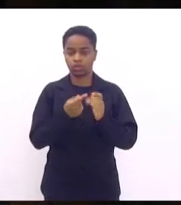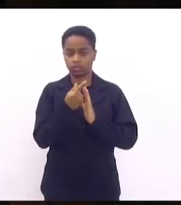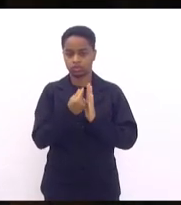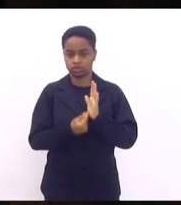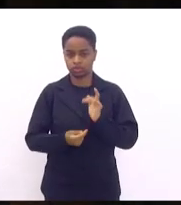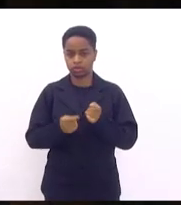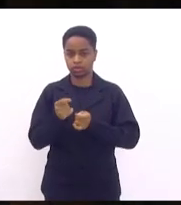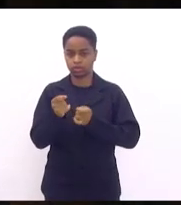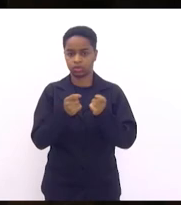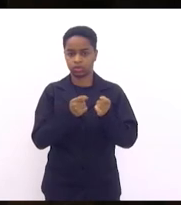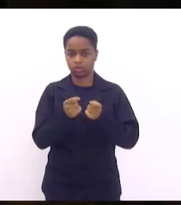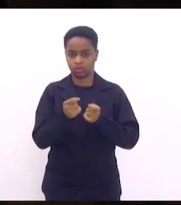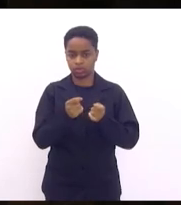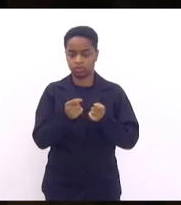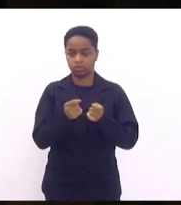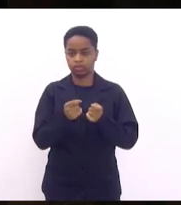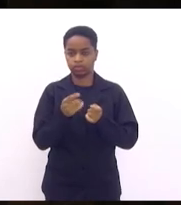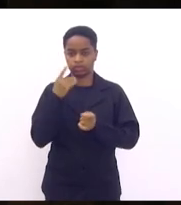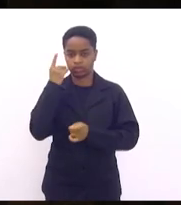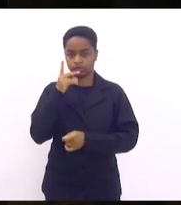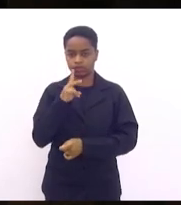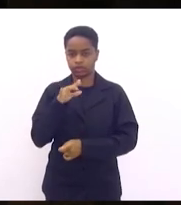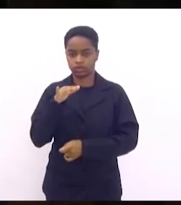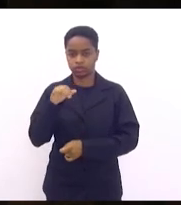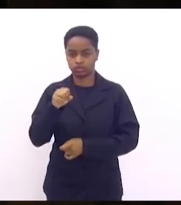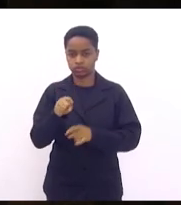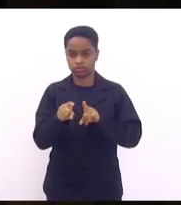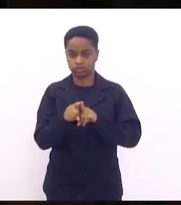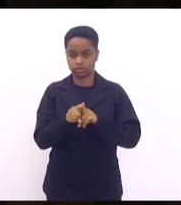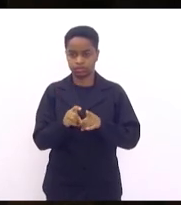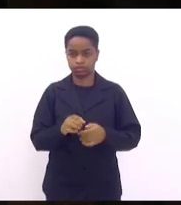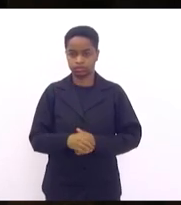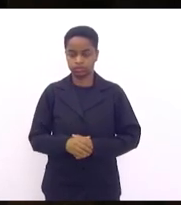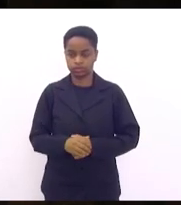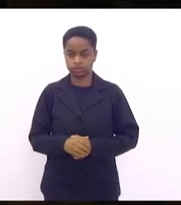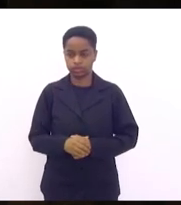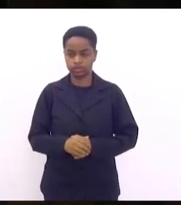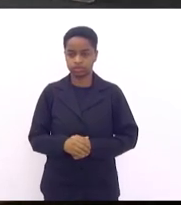Controle, o deputado Vinícius Cosolino também.